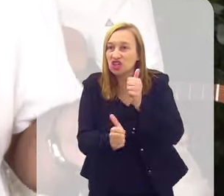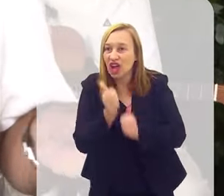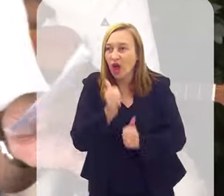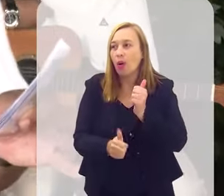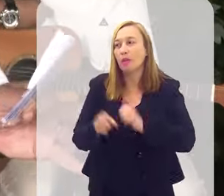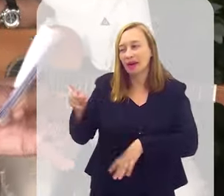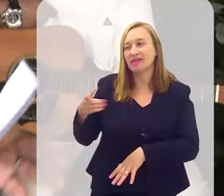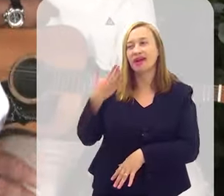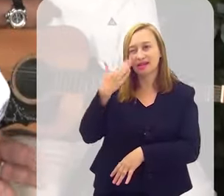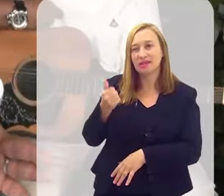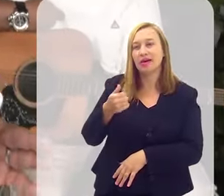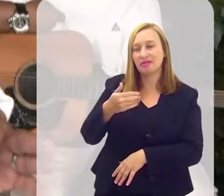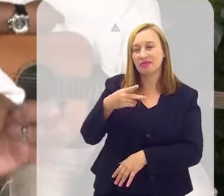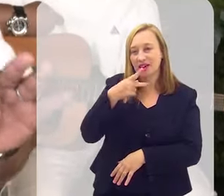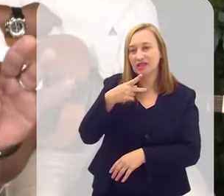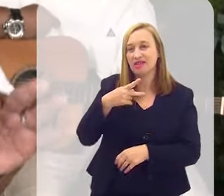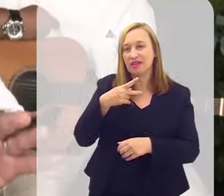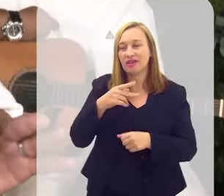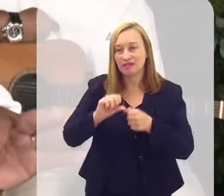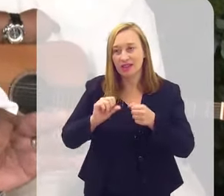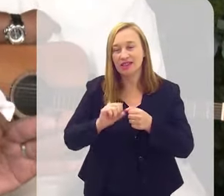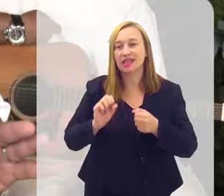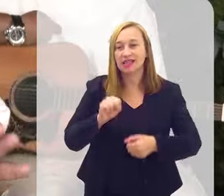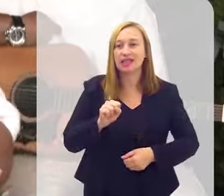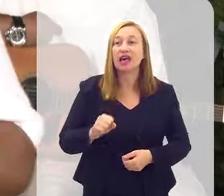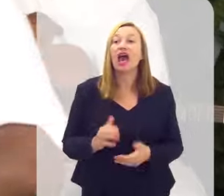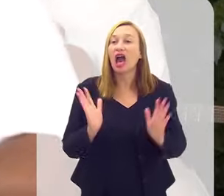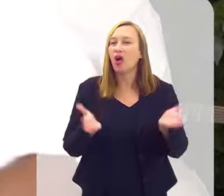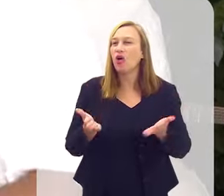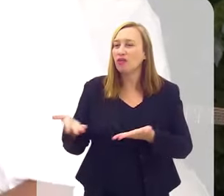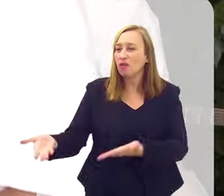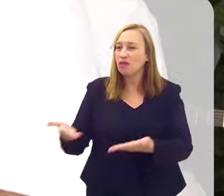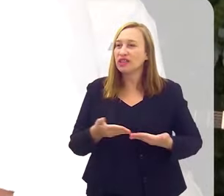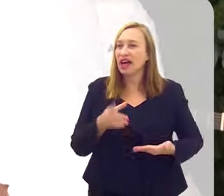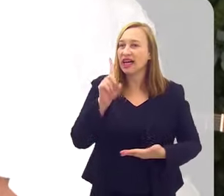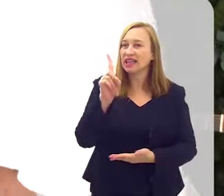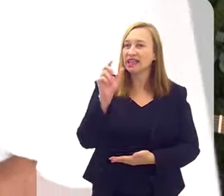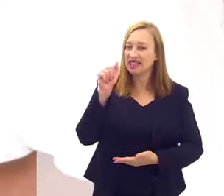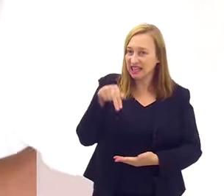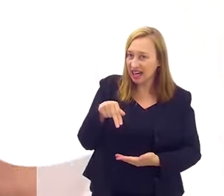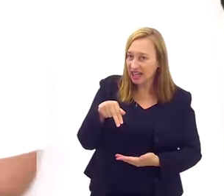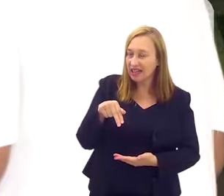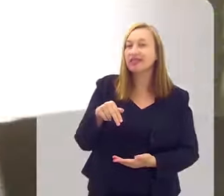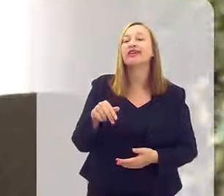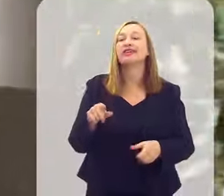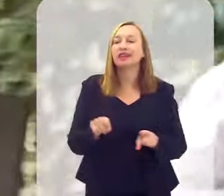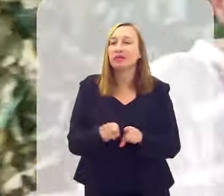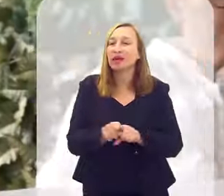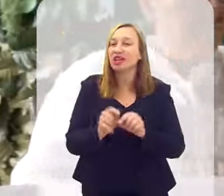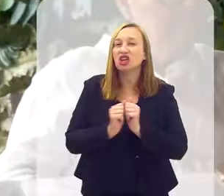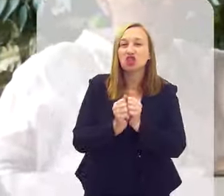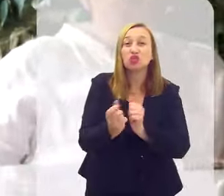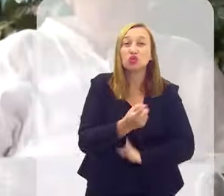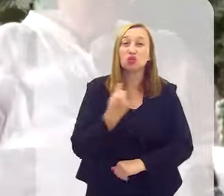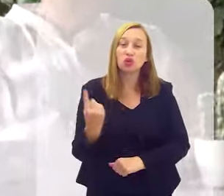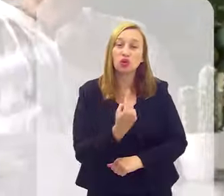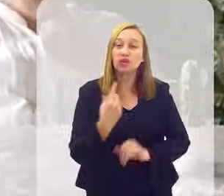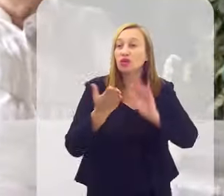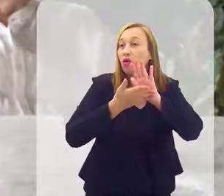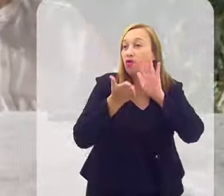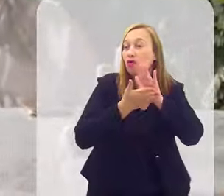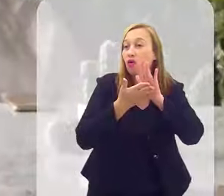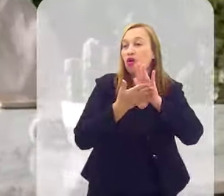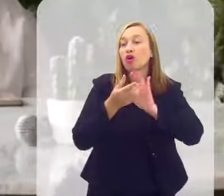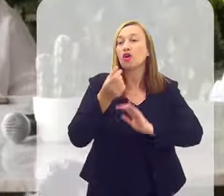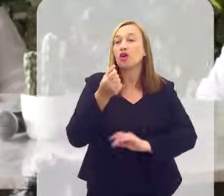não é bolinho de bacanal mas que ela tem as especialidad vou chamar aqui agora eu vou chamar aqui o dan dan vem cá vem cá dan dan